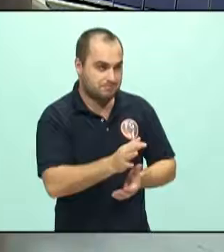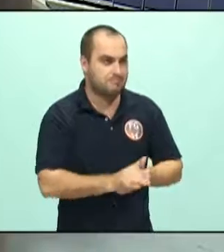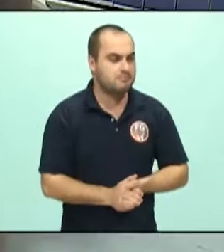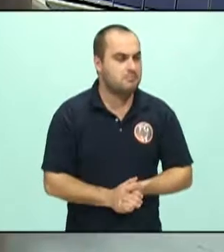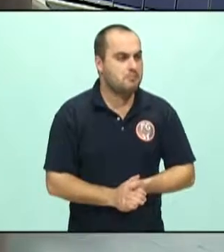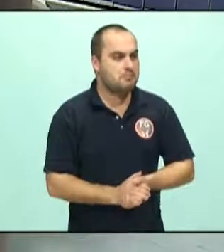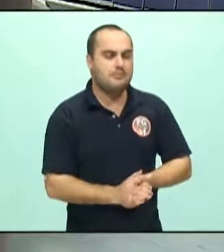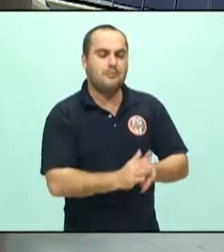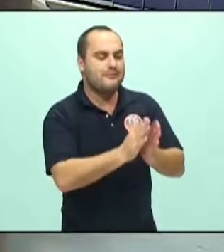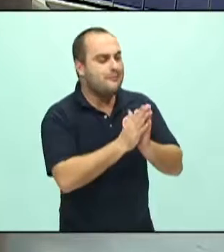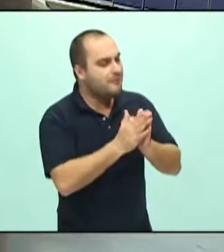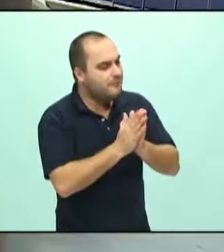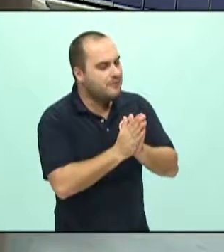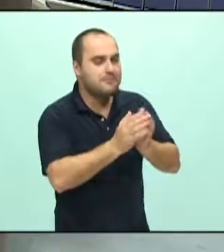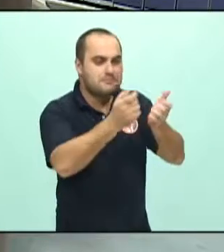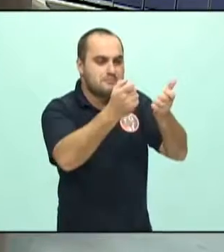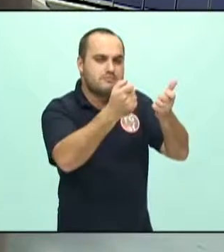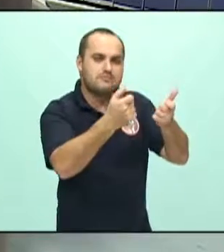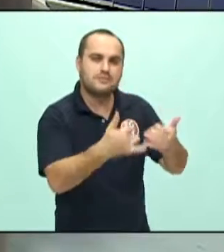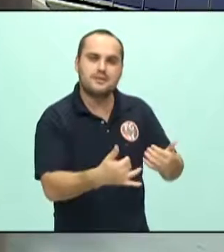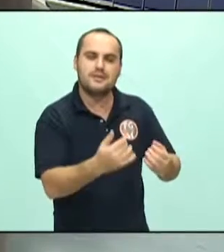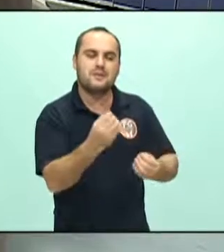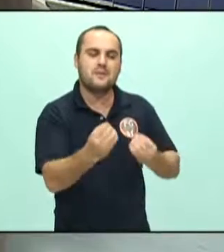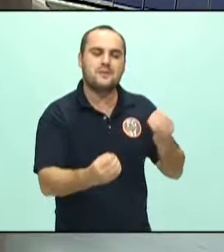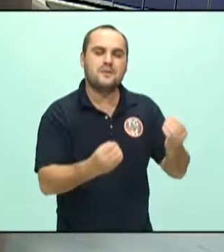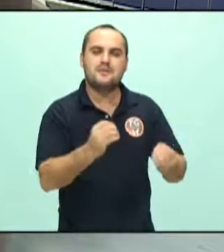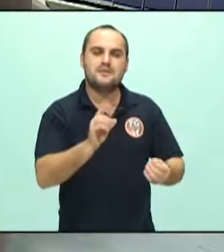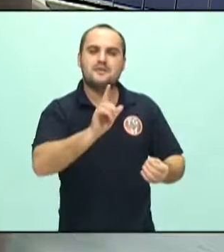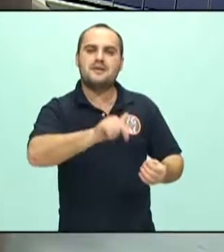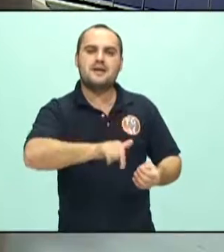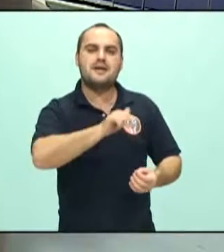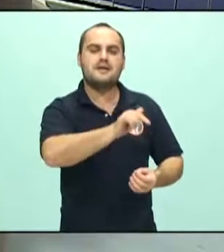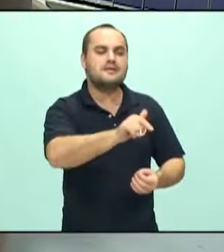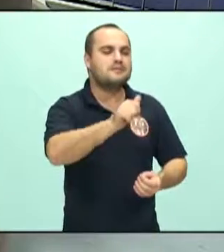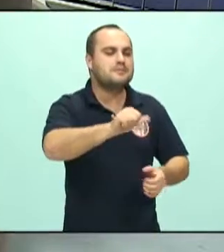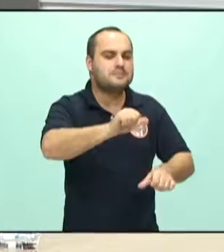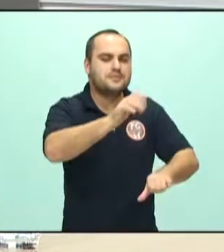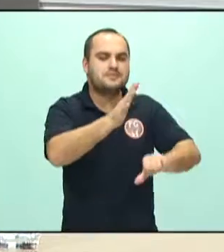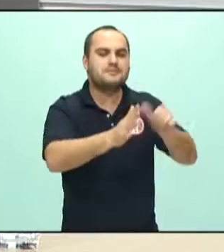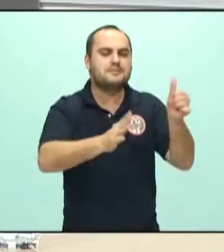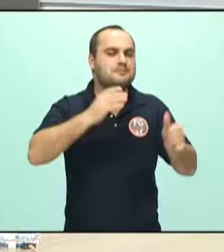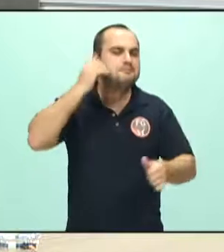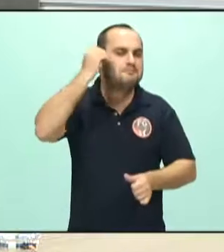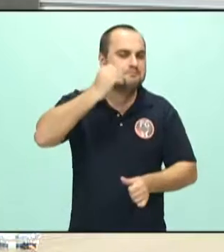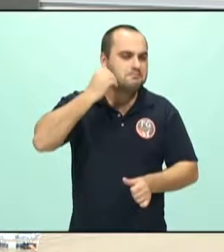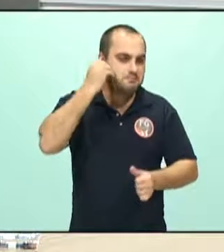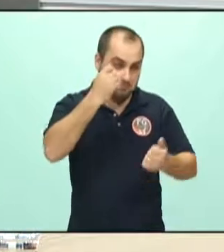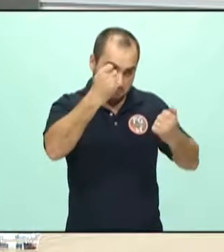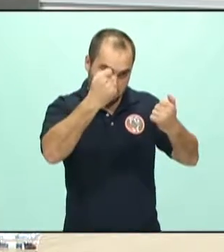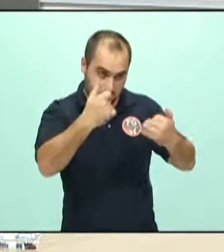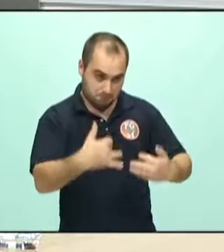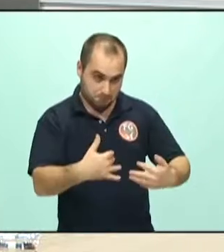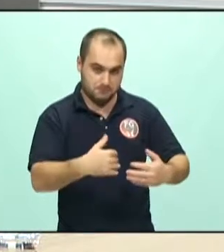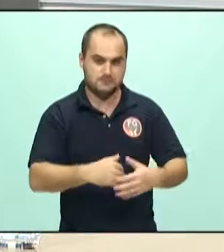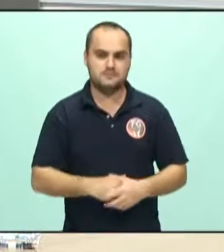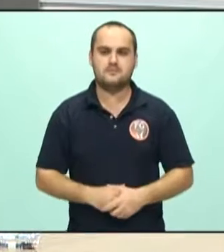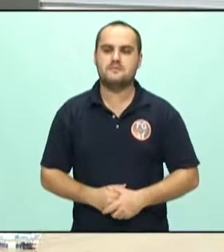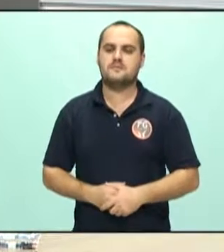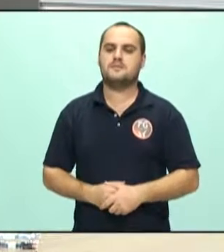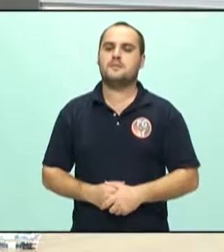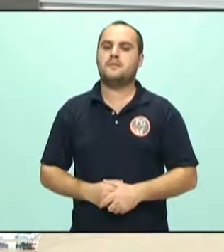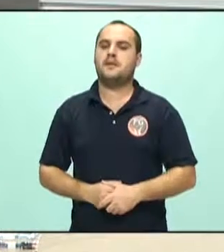natália como que foi esse evento essa primeira experiência bom é esse fórum de sustentabilidade